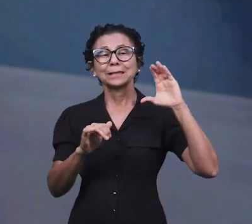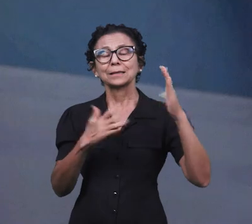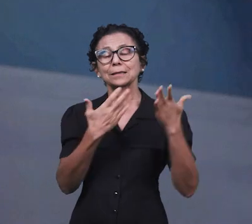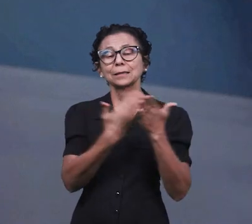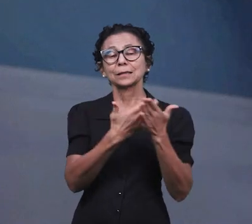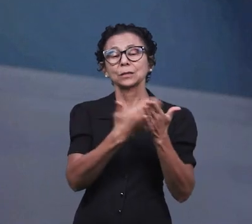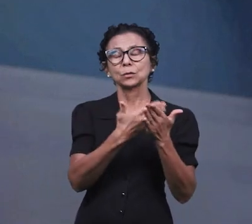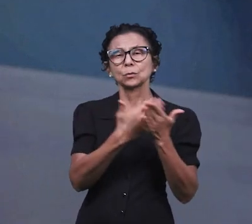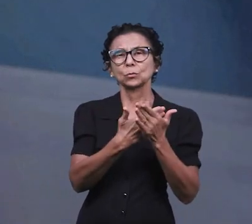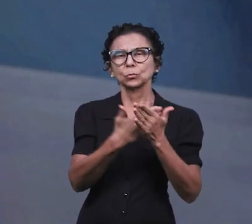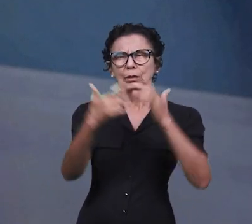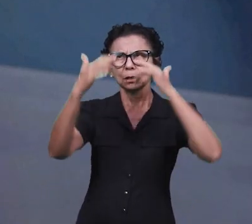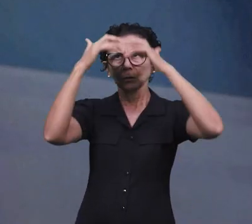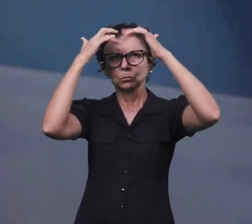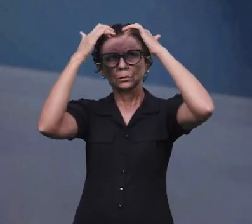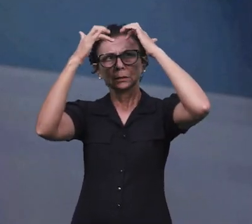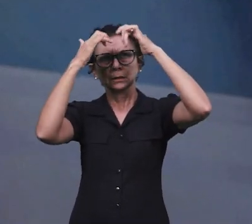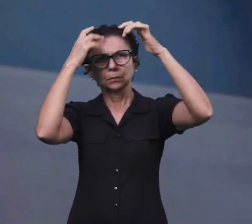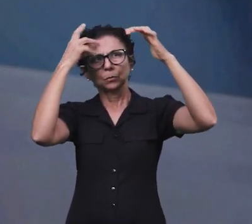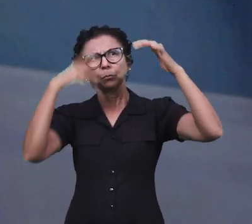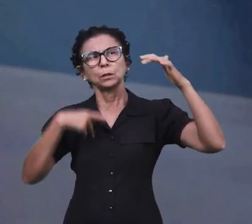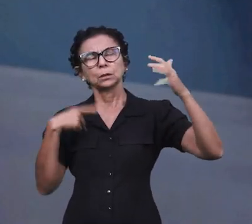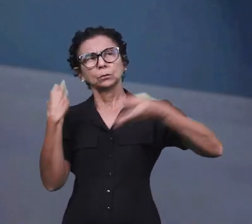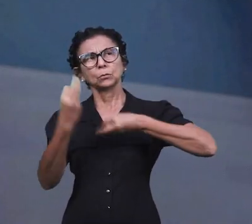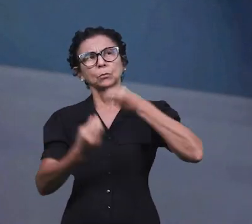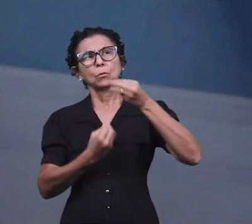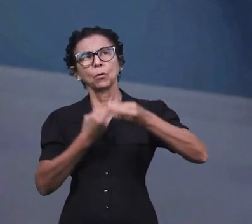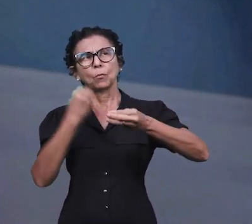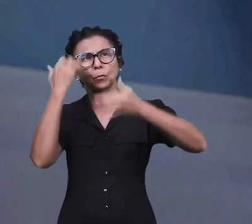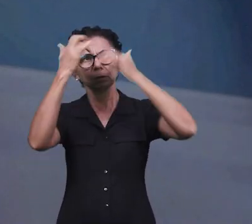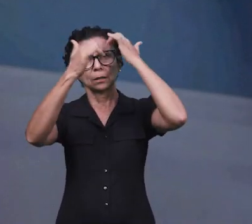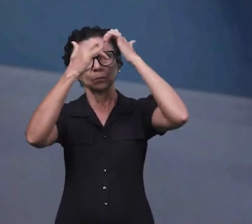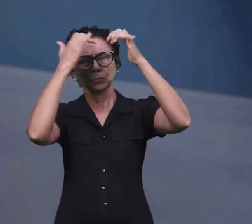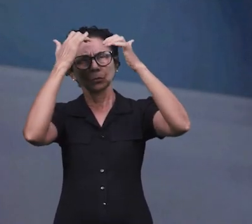o funcionamento do cérebro humano. Como é que o cérebro humano